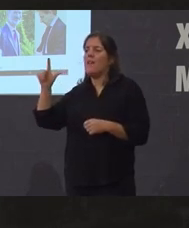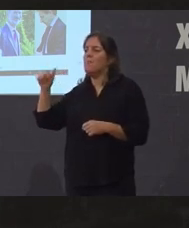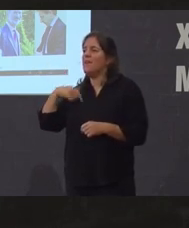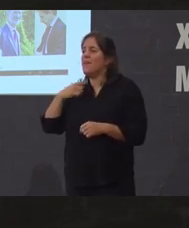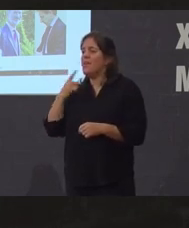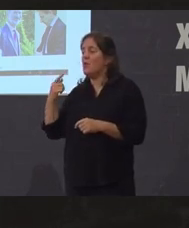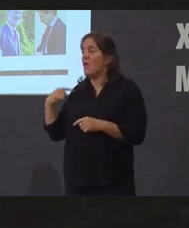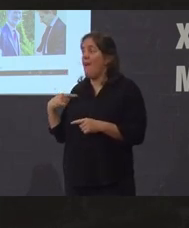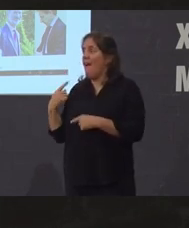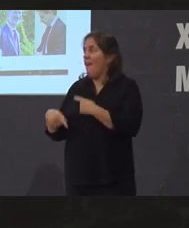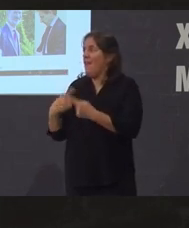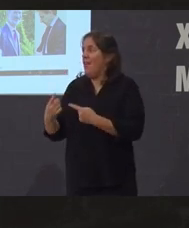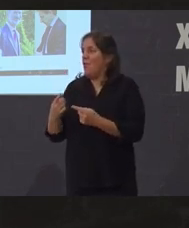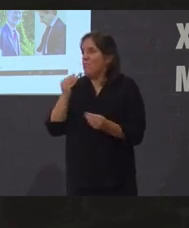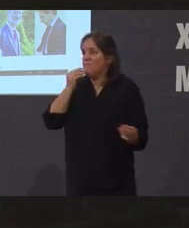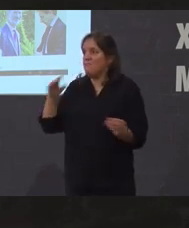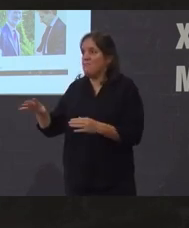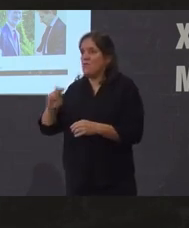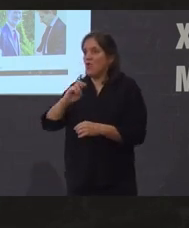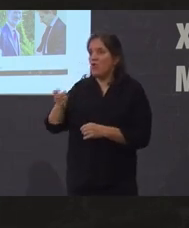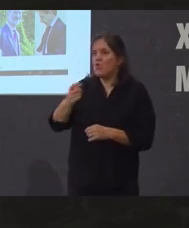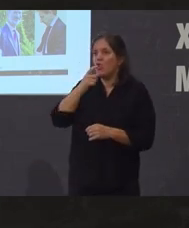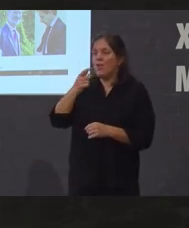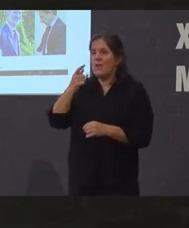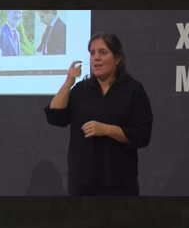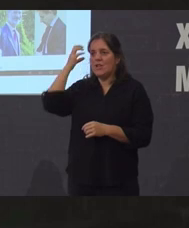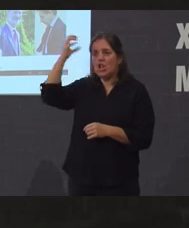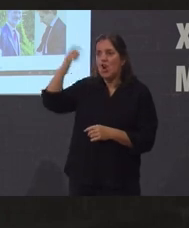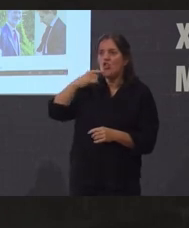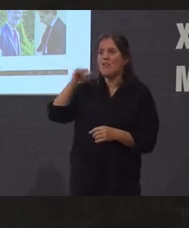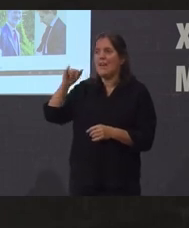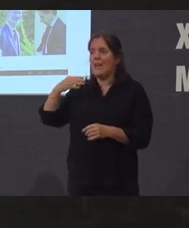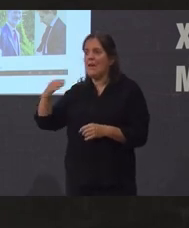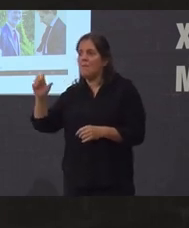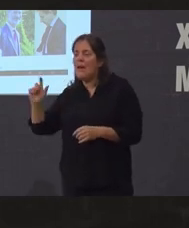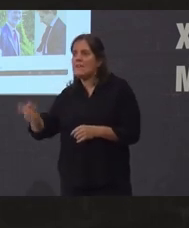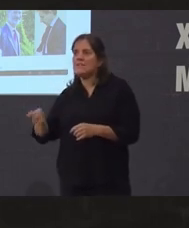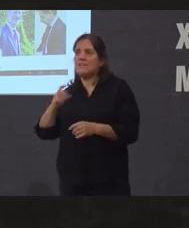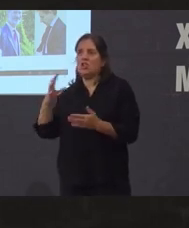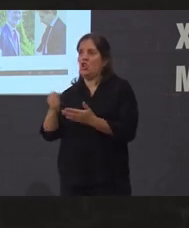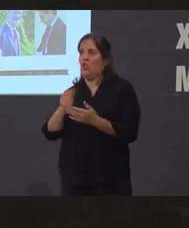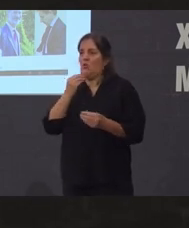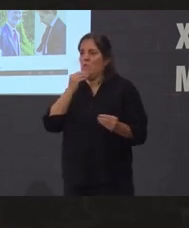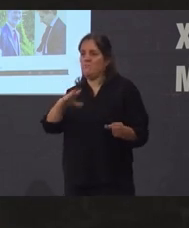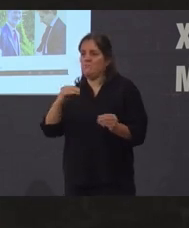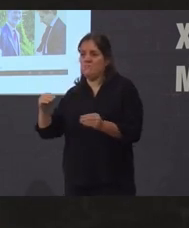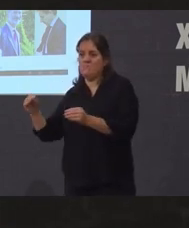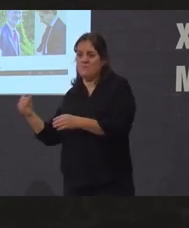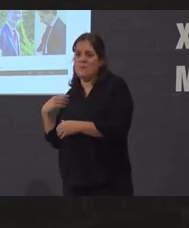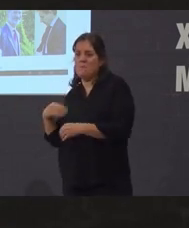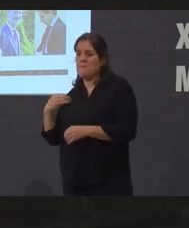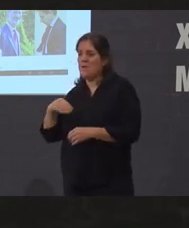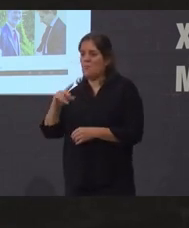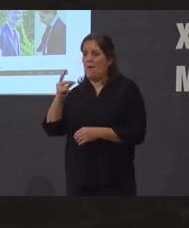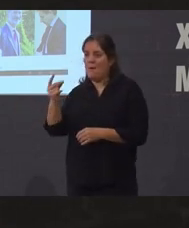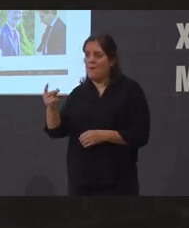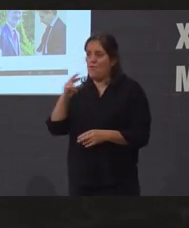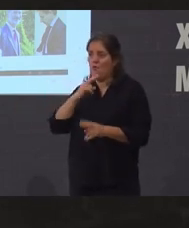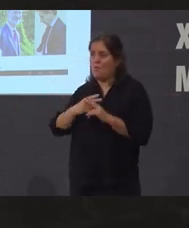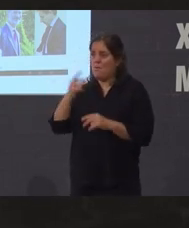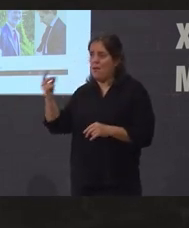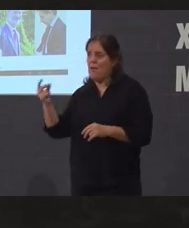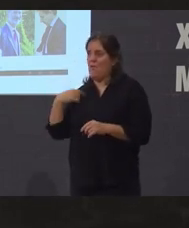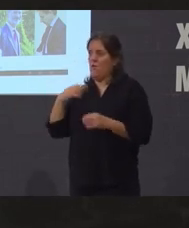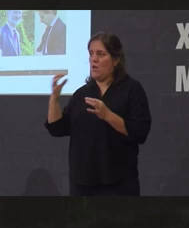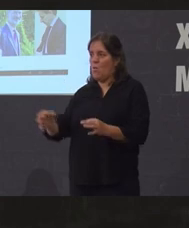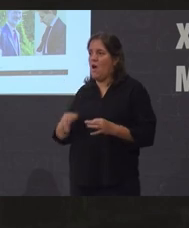outra, releva a outra, no trono, no IBEX, en todas partes. Son sempre os mesmos apelidos, non? Isto é